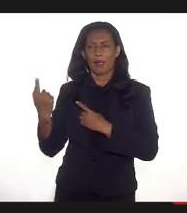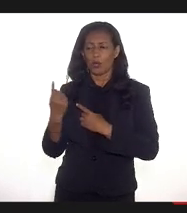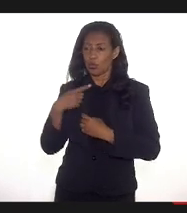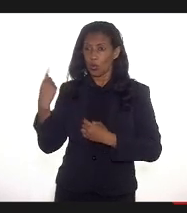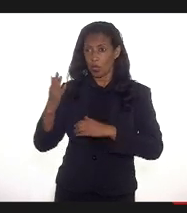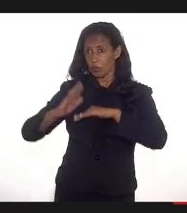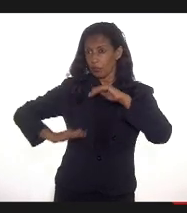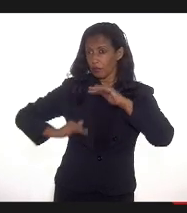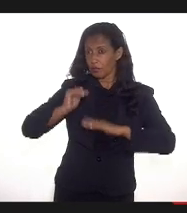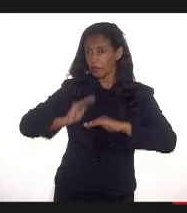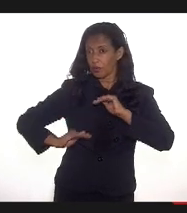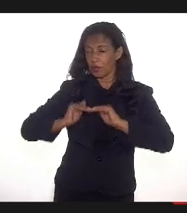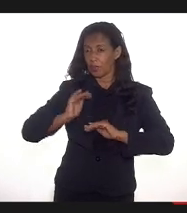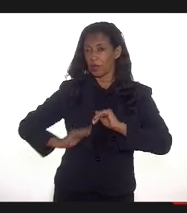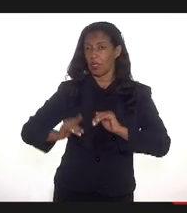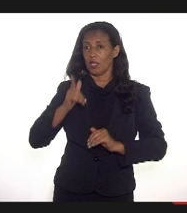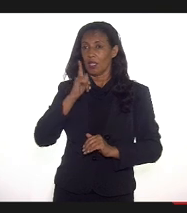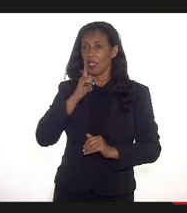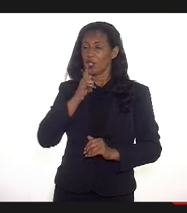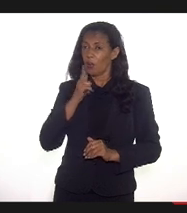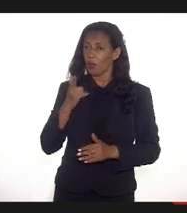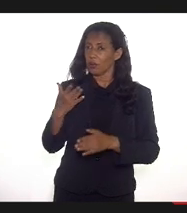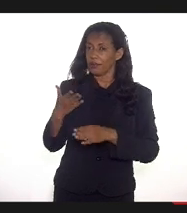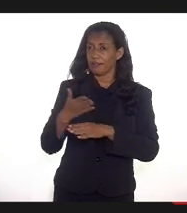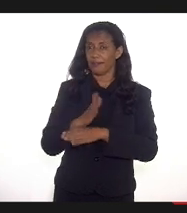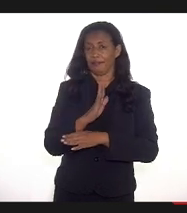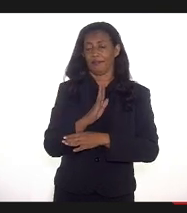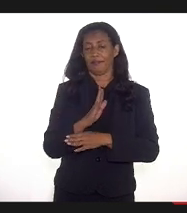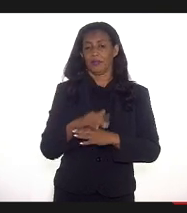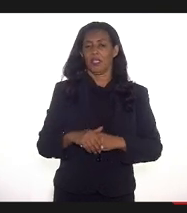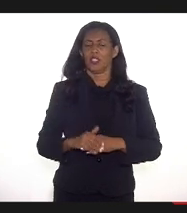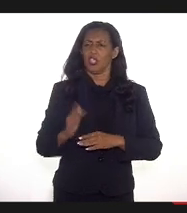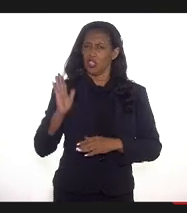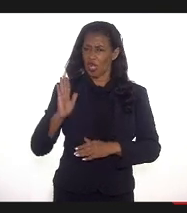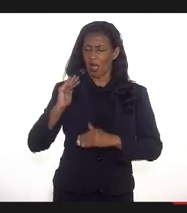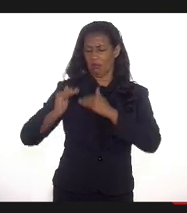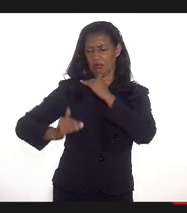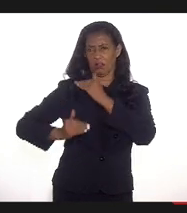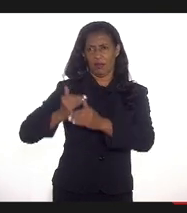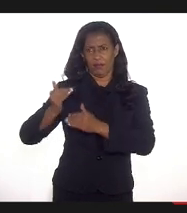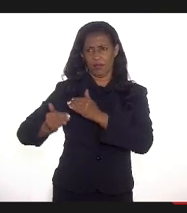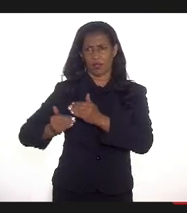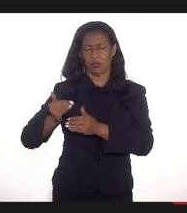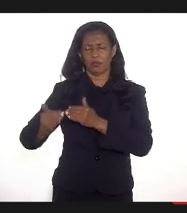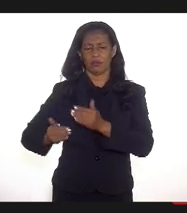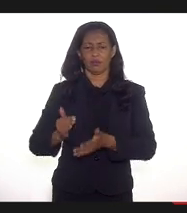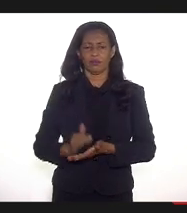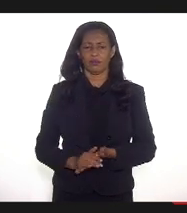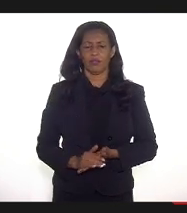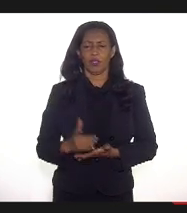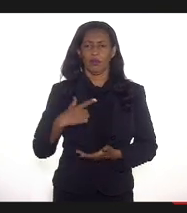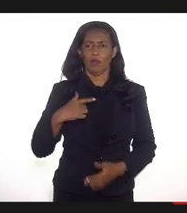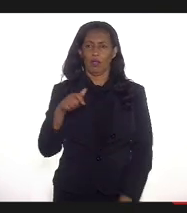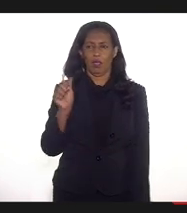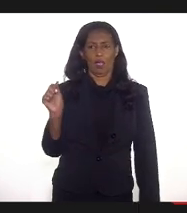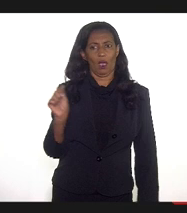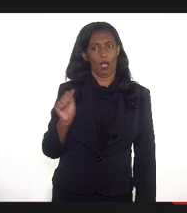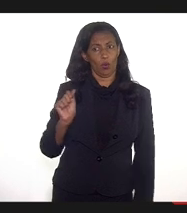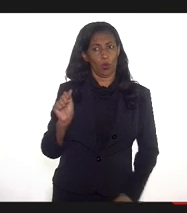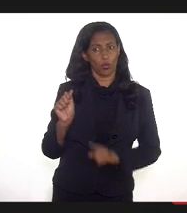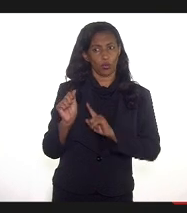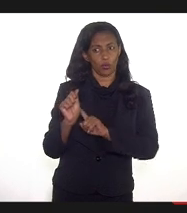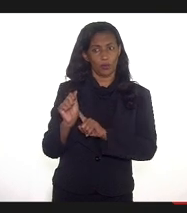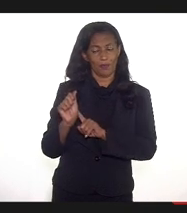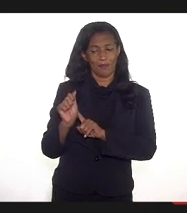profissionais elas possam ser efetivadas. Nós tivemos um avanço no ano passado, né, que foi até agosto, mas de